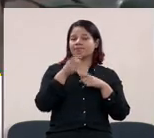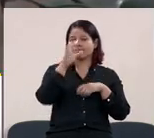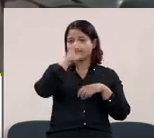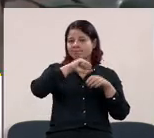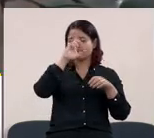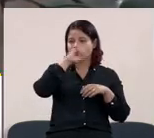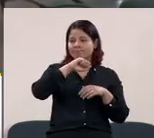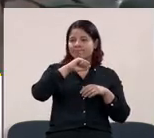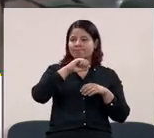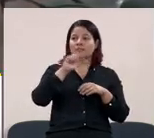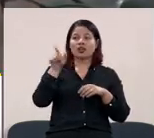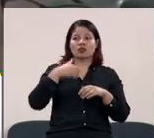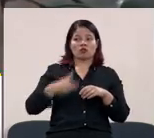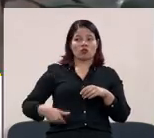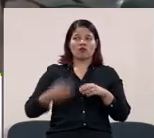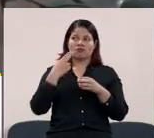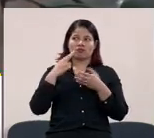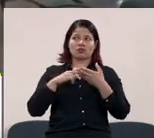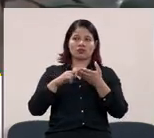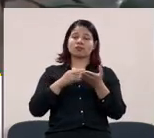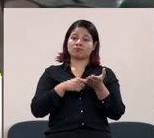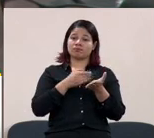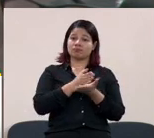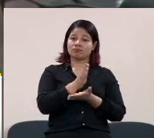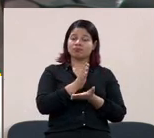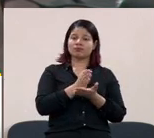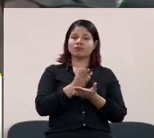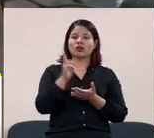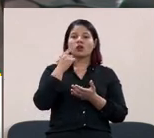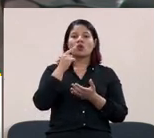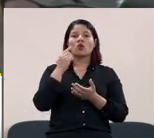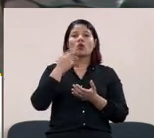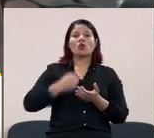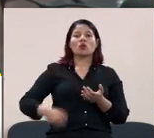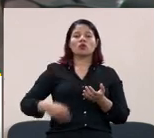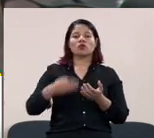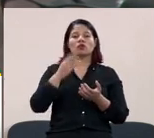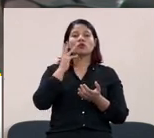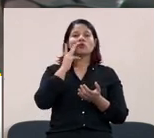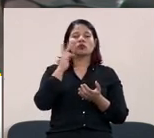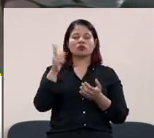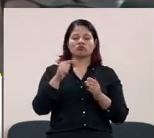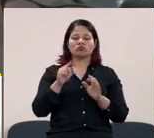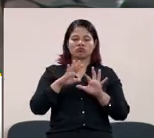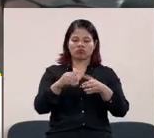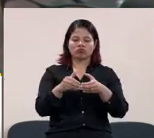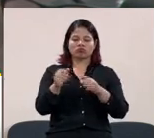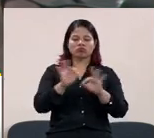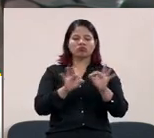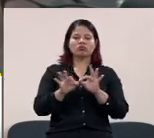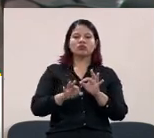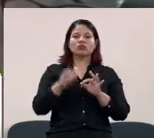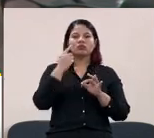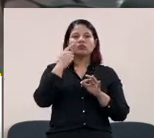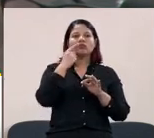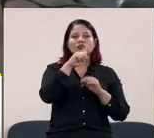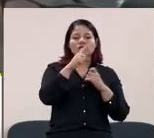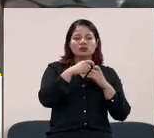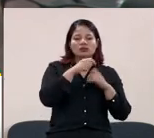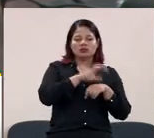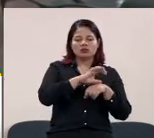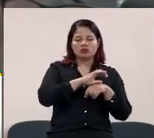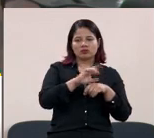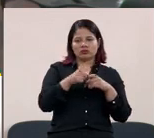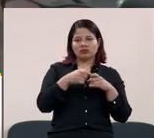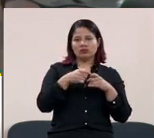para verificar a viabilidade desse curso no Estado. Depois veio uma ordem a nível nacional de